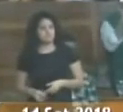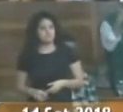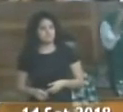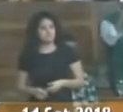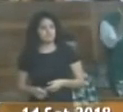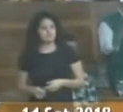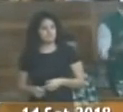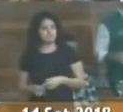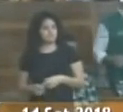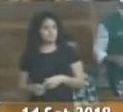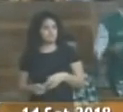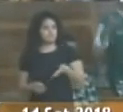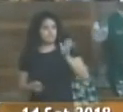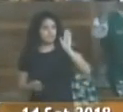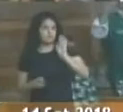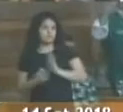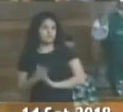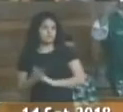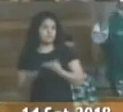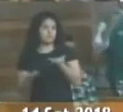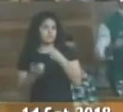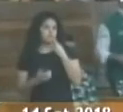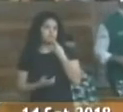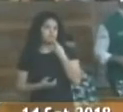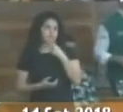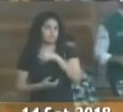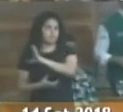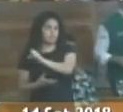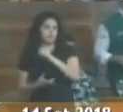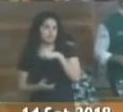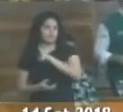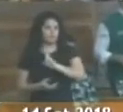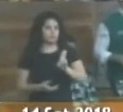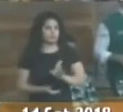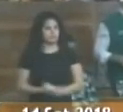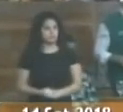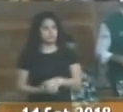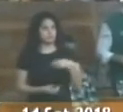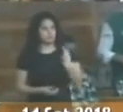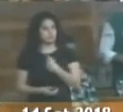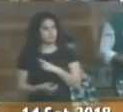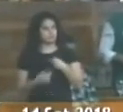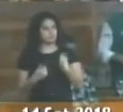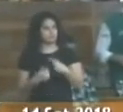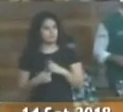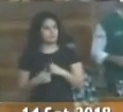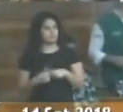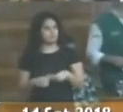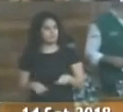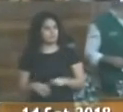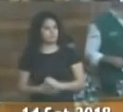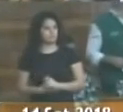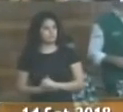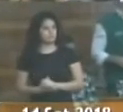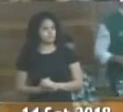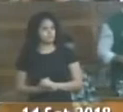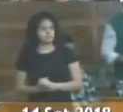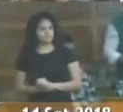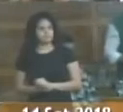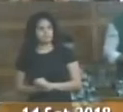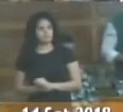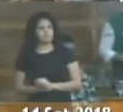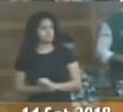Jefferson, levanta a mão, por favor, quem quiser falar, que o Jefferson vai pegar o nome para a gente não ficar... Jaqueline. Você quer falar também?